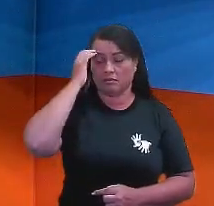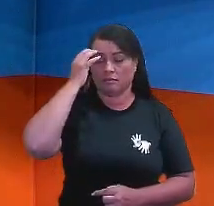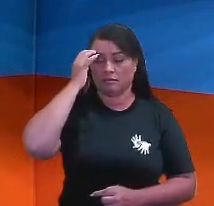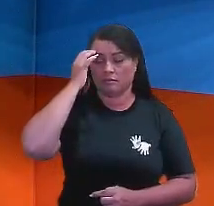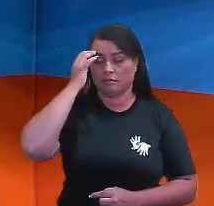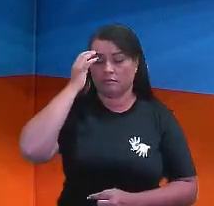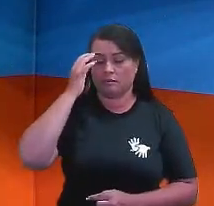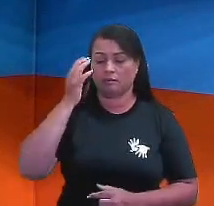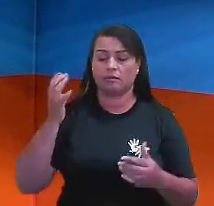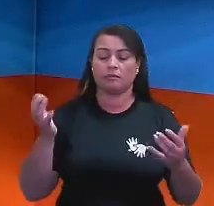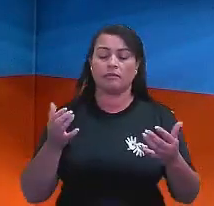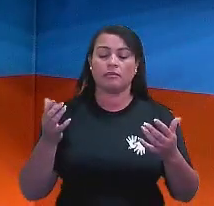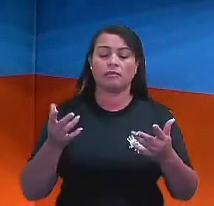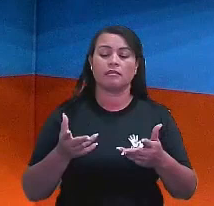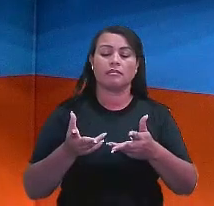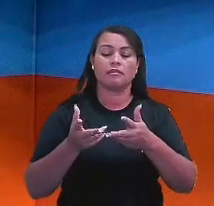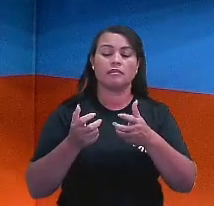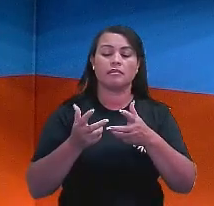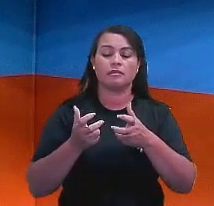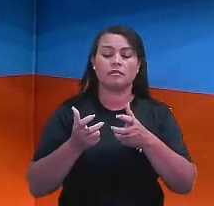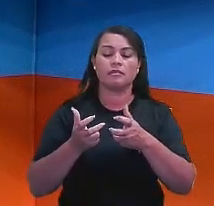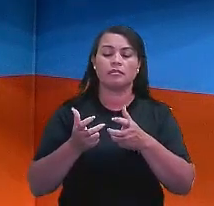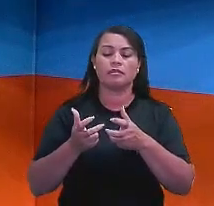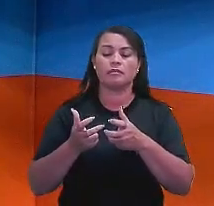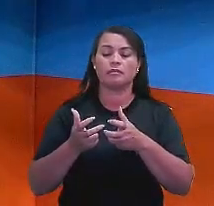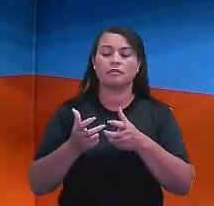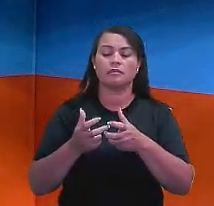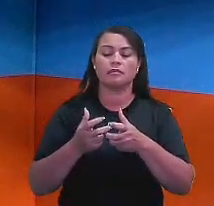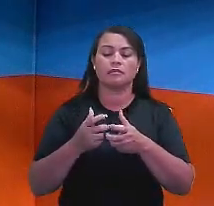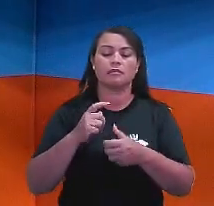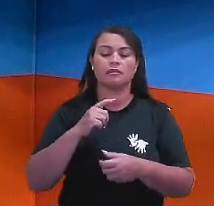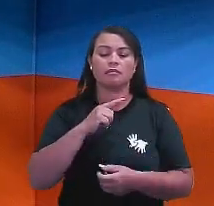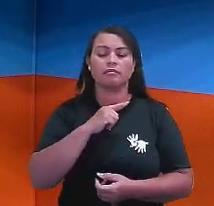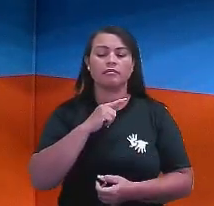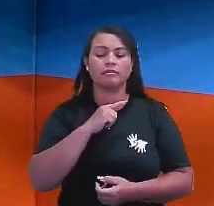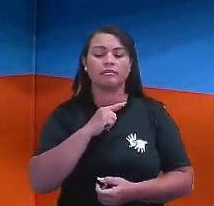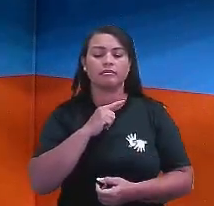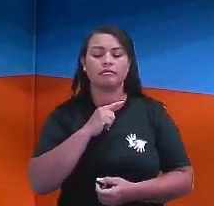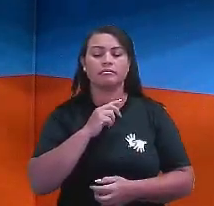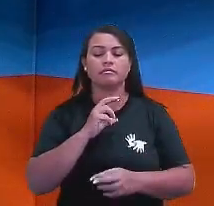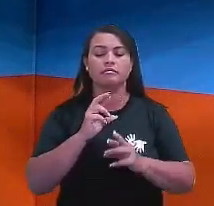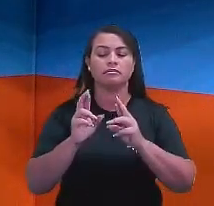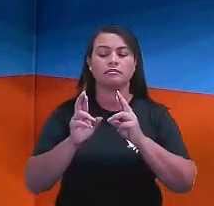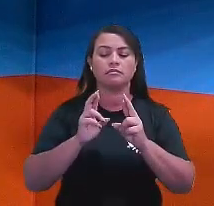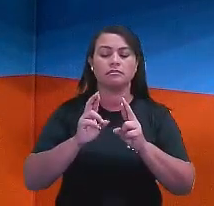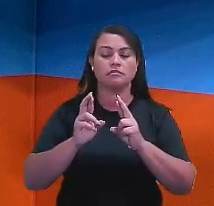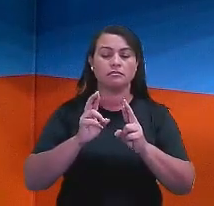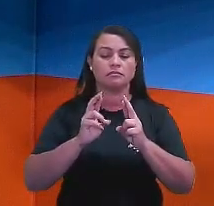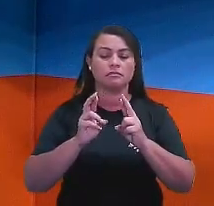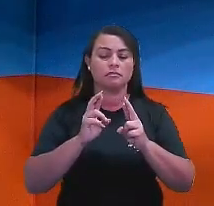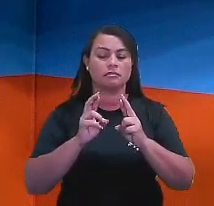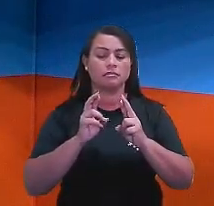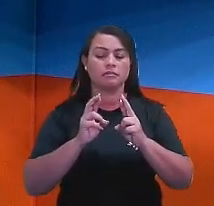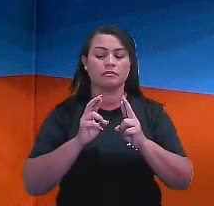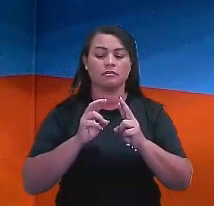entender? Então, a gente percebe aí, né, que a gente tem essa relação,